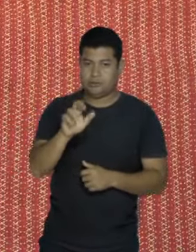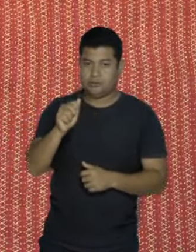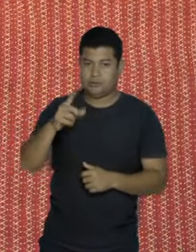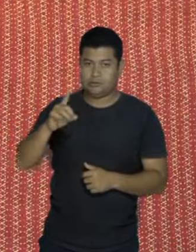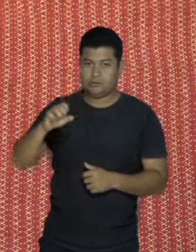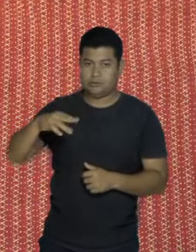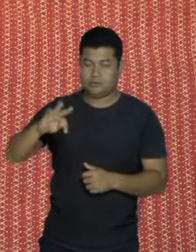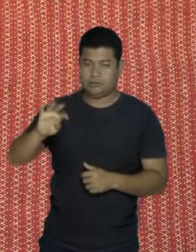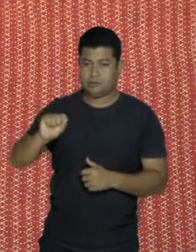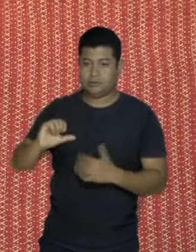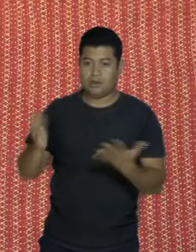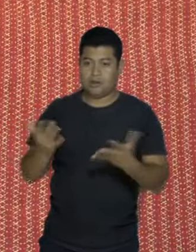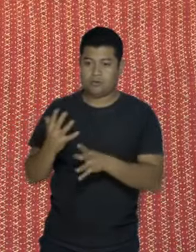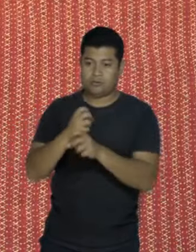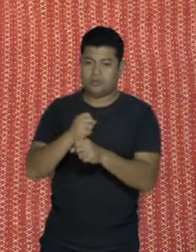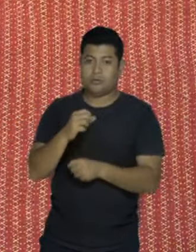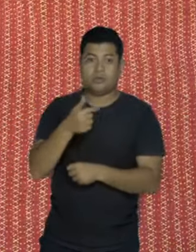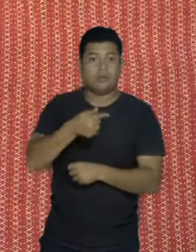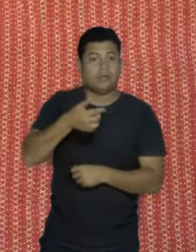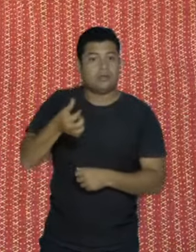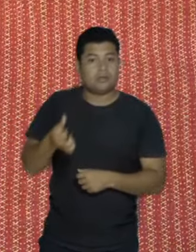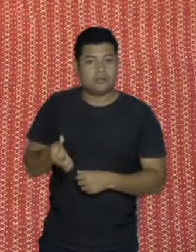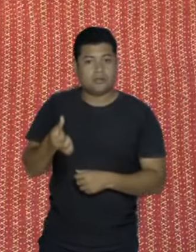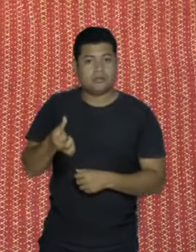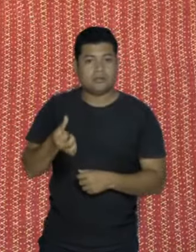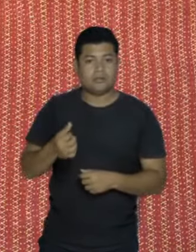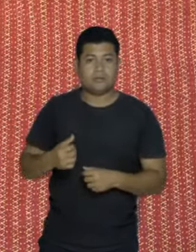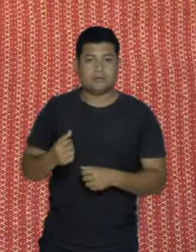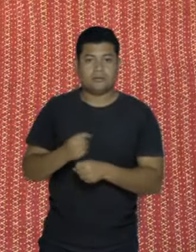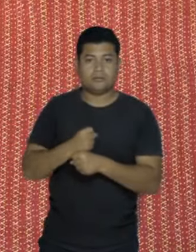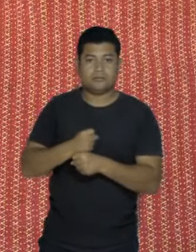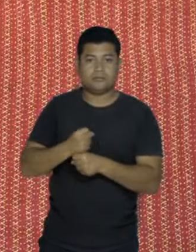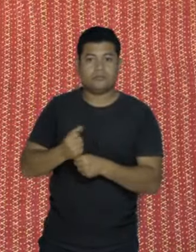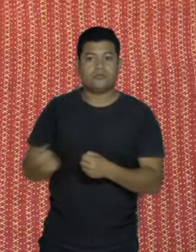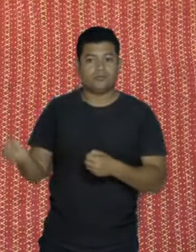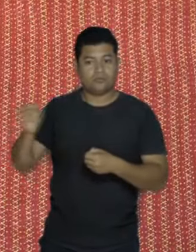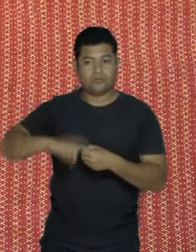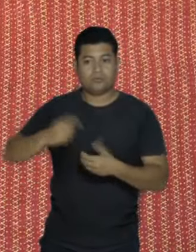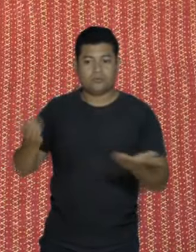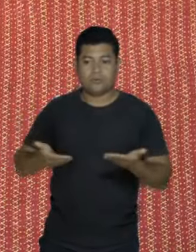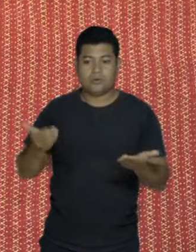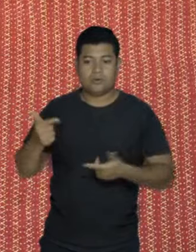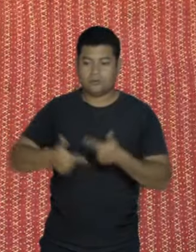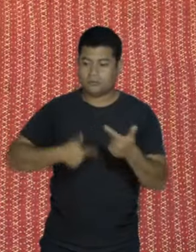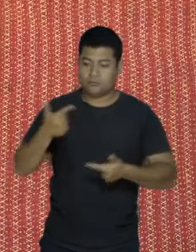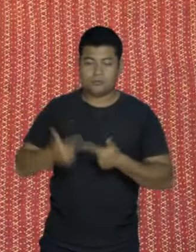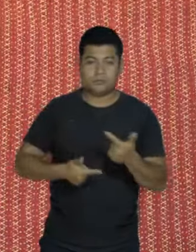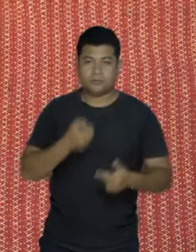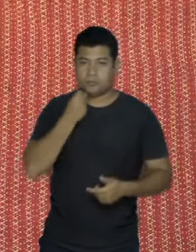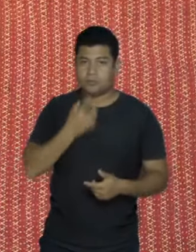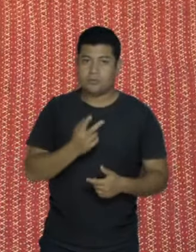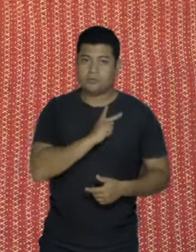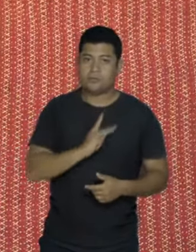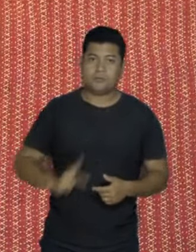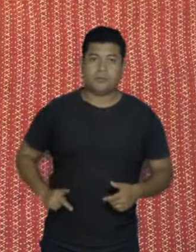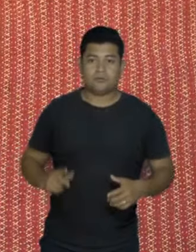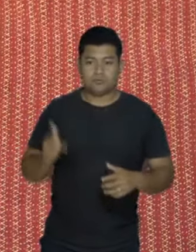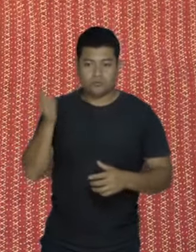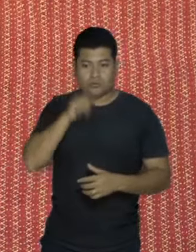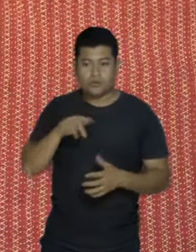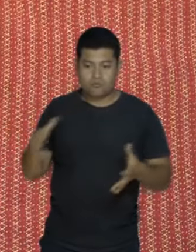essa entidade e que começou agora reiniciou os trabalhos e esse presidente está levantando o clube